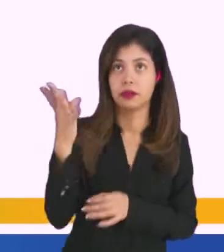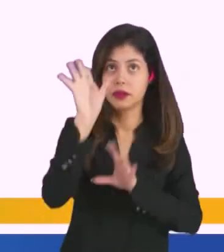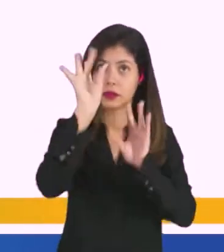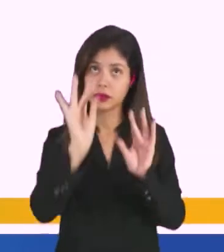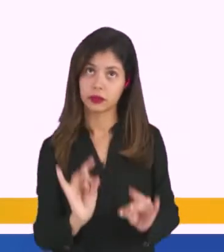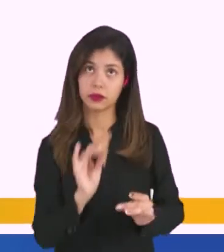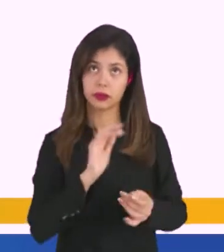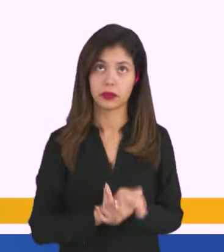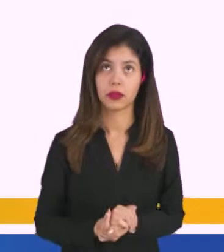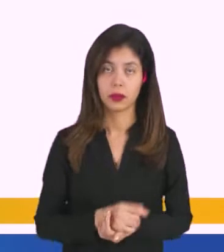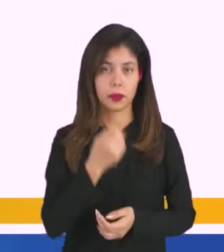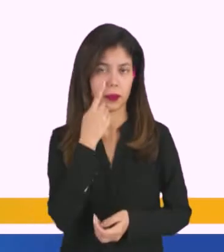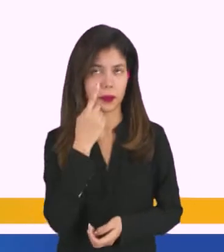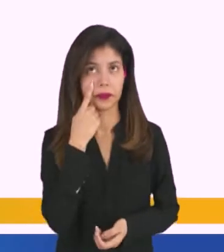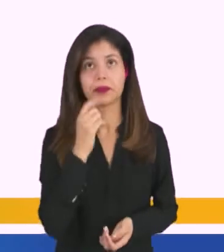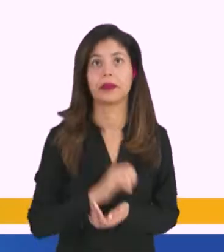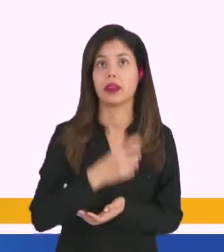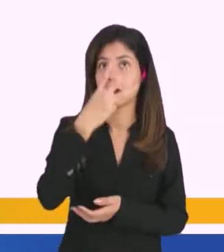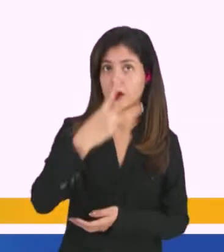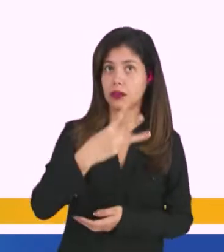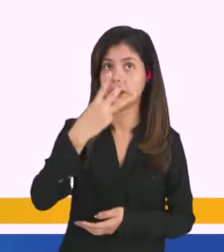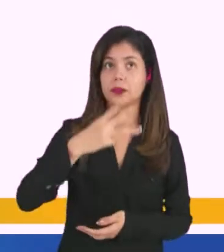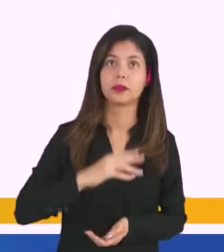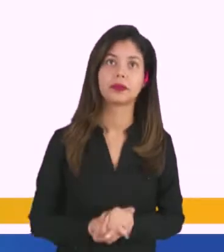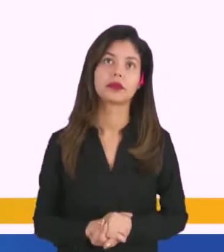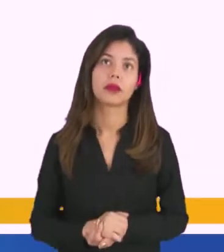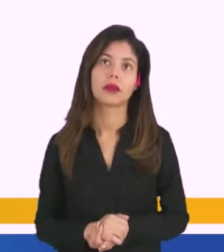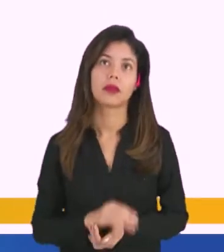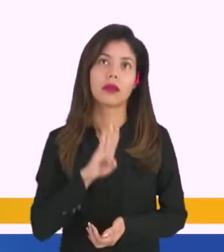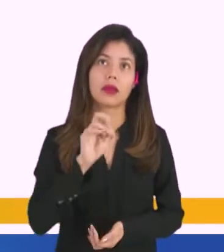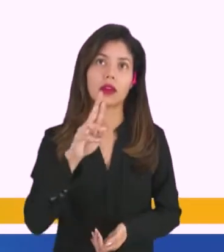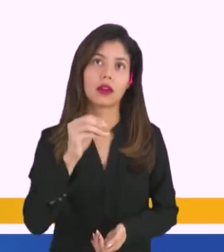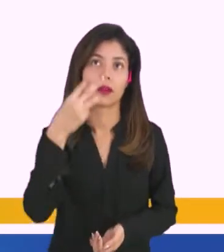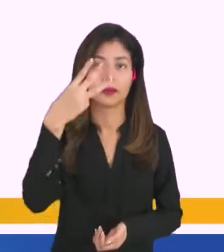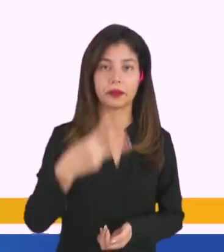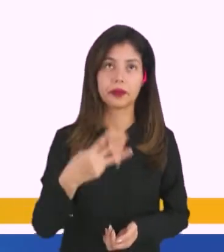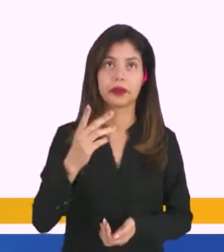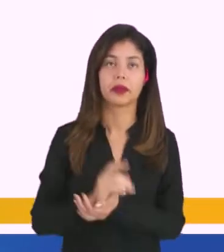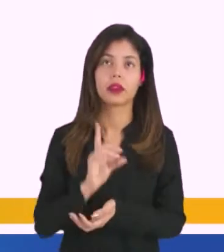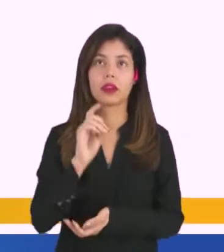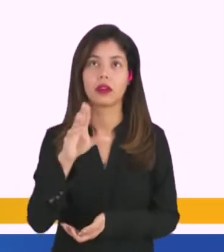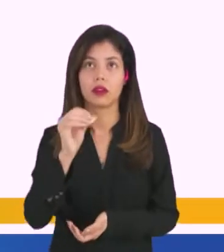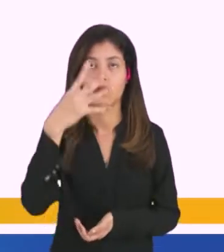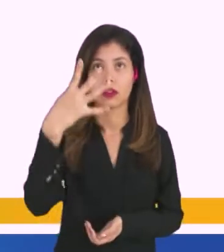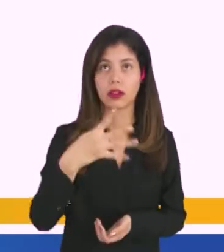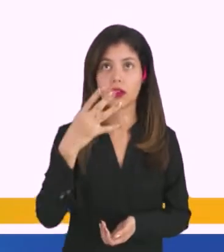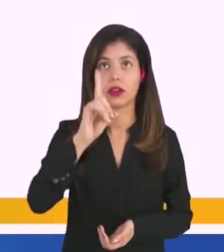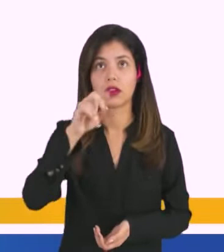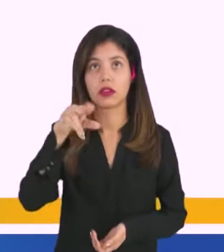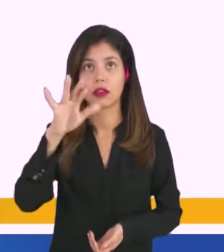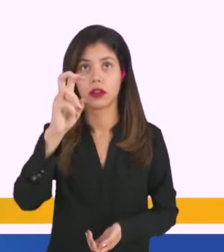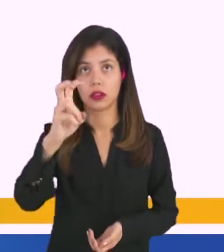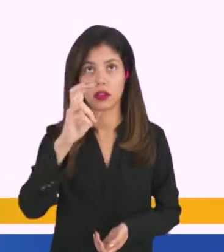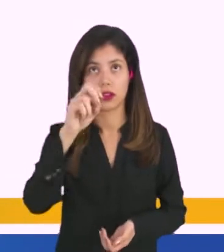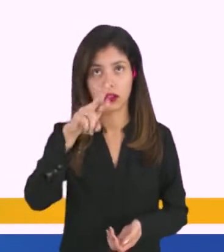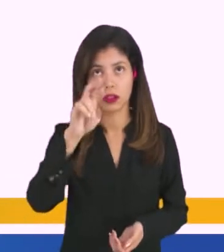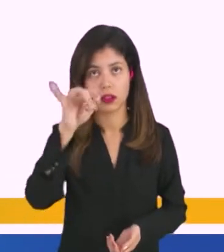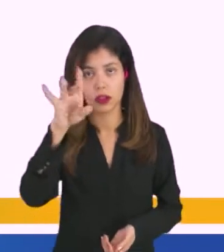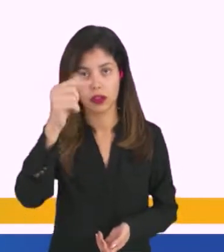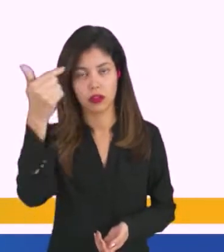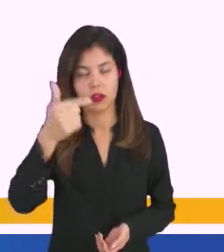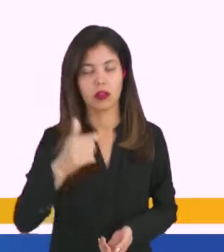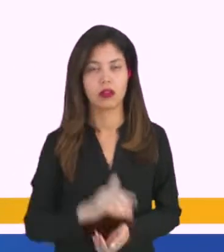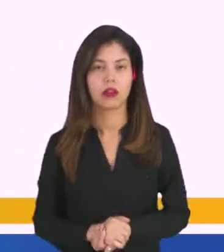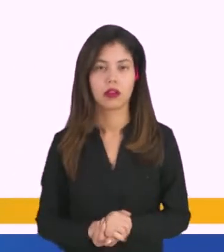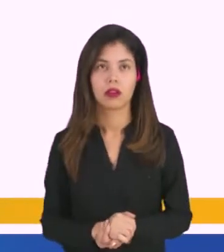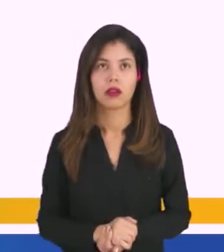um fez, né? Observe que o Amoroso fez 3 gols, né? O Bebeto fez 3, o Dodô 4, o Denilson 5 e o Ronaldo